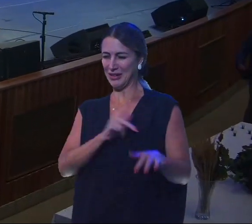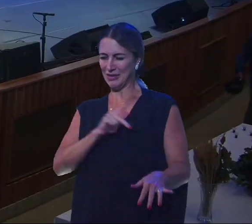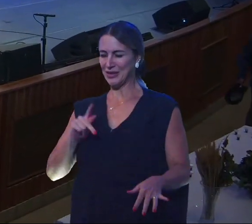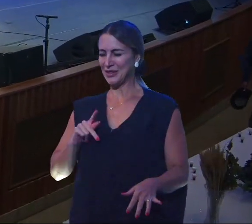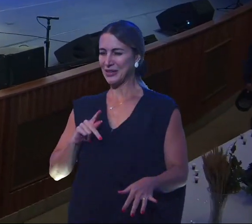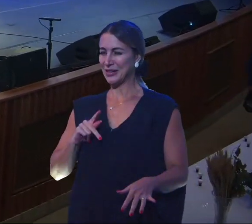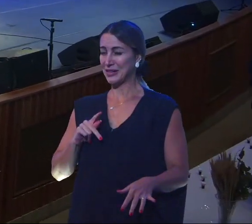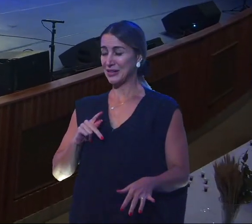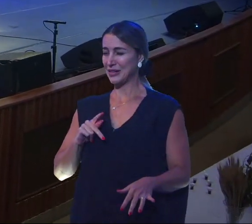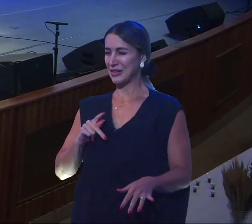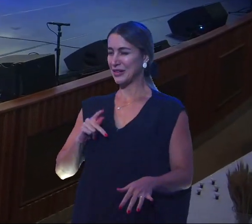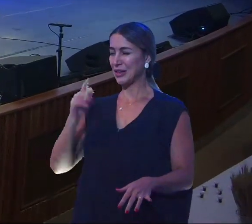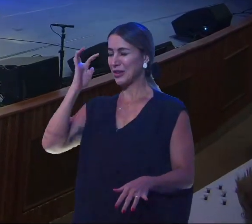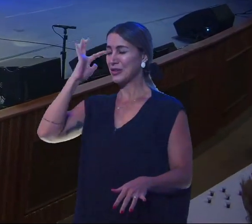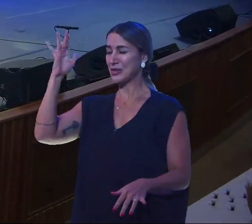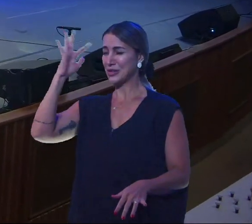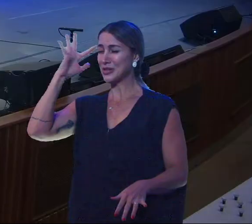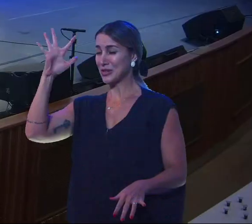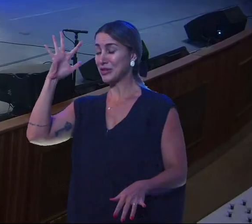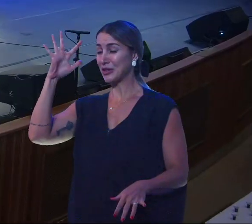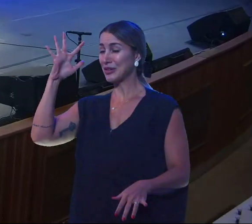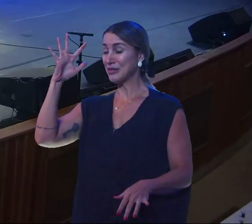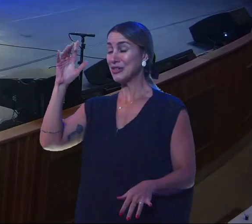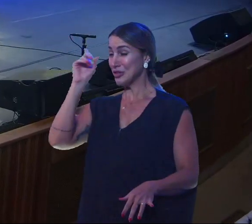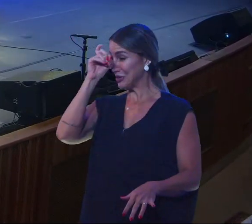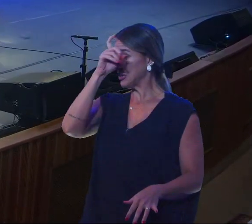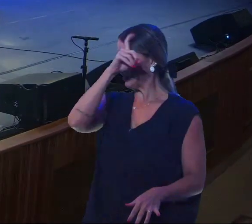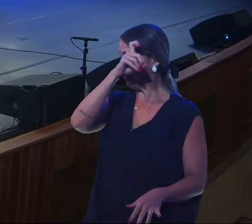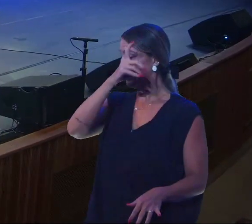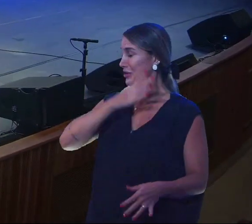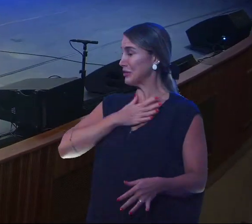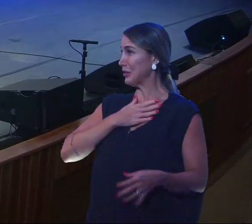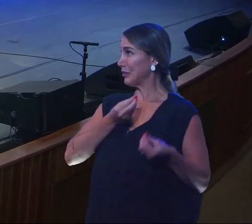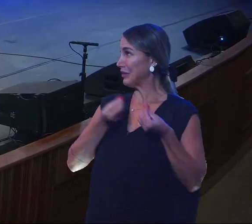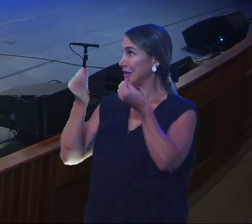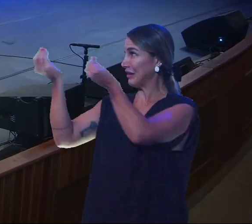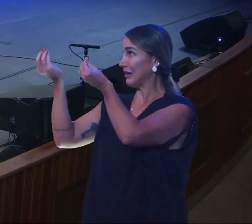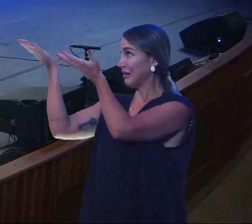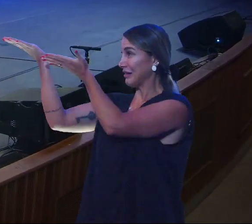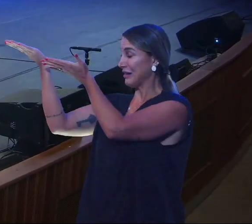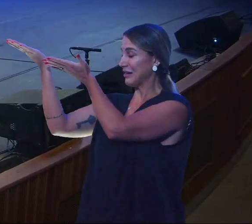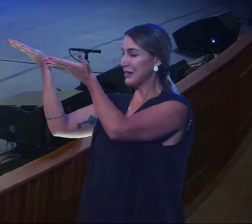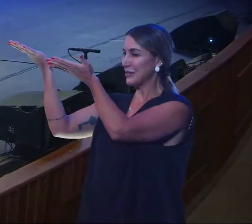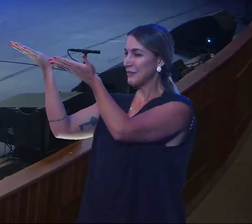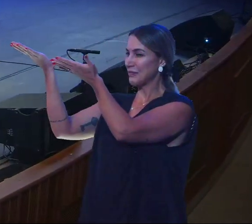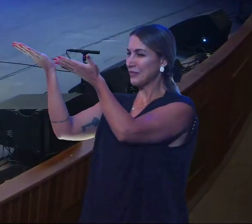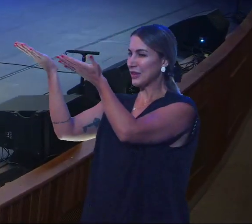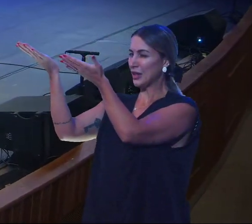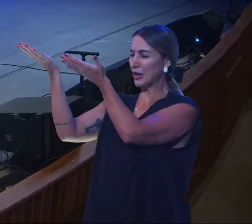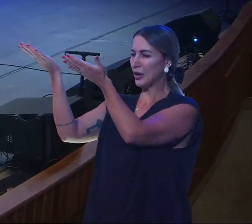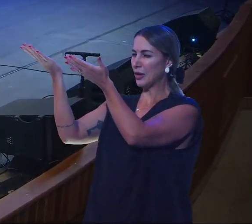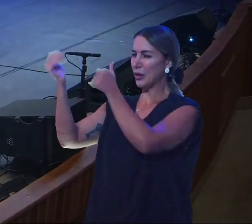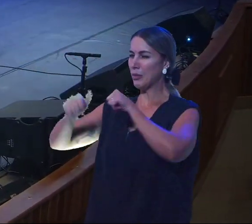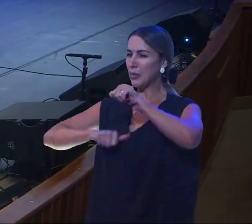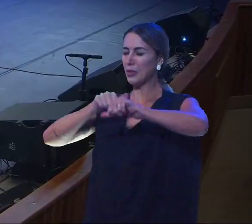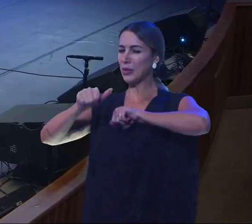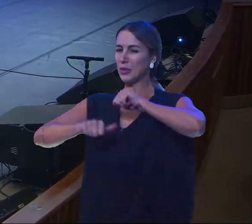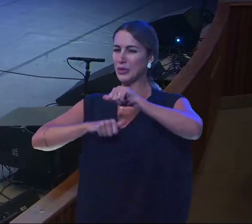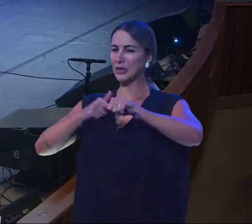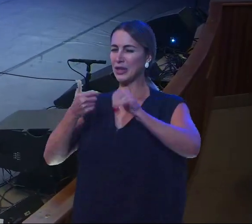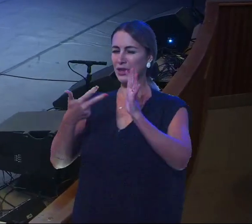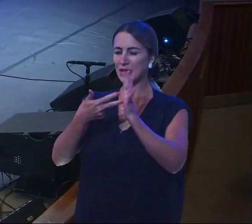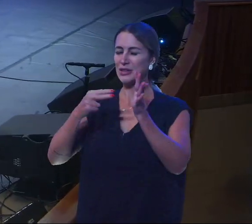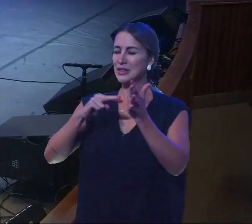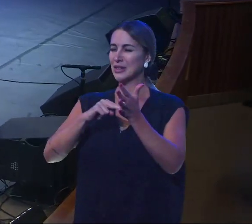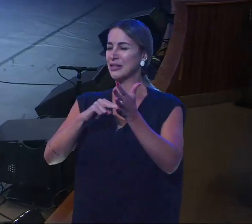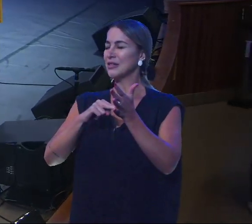Esse sonho foi um sonho muito difícil de entregar um dia para o Senhor, para Ele restaurar e ressignificar. E o Senhor está me pedindo para fazer um momento de